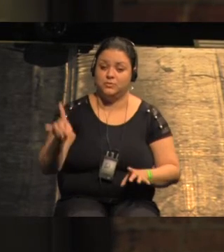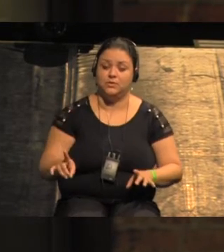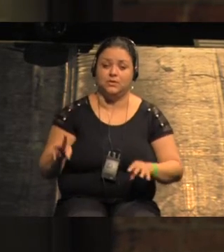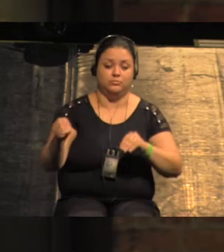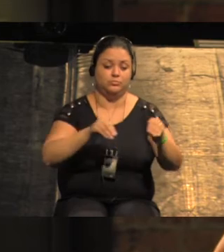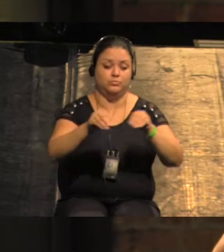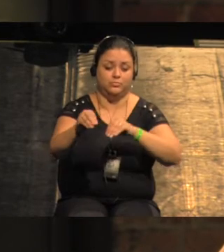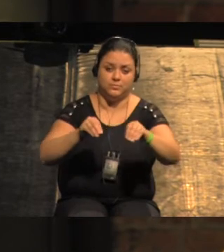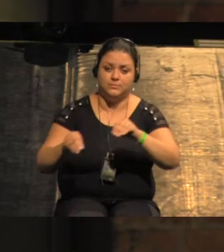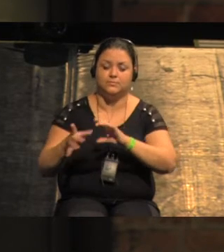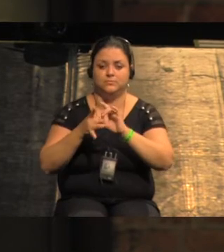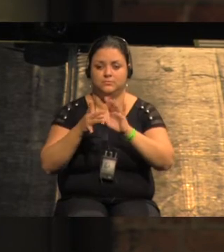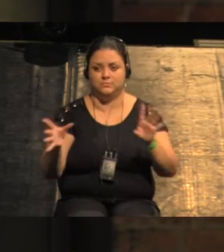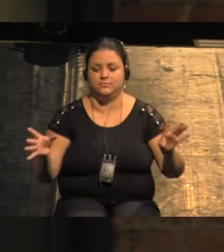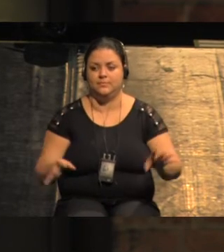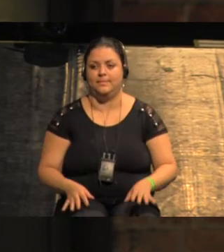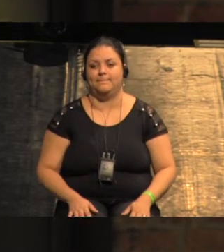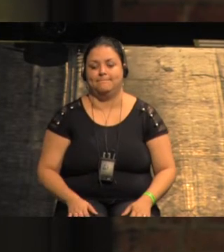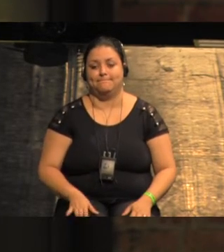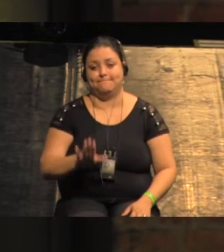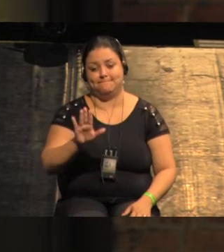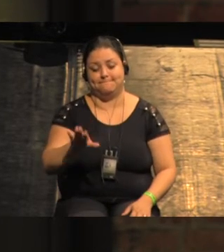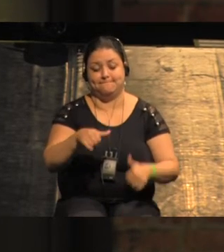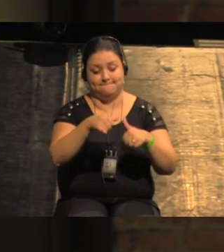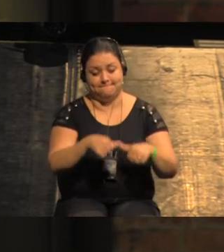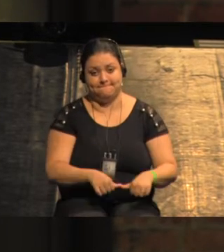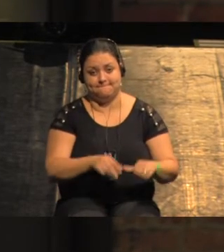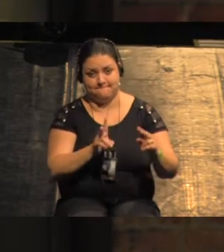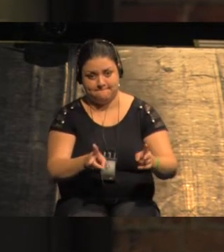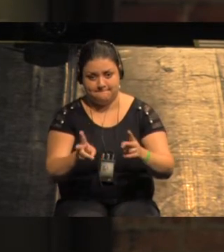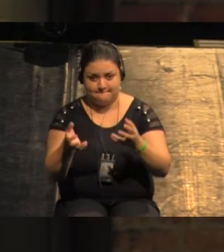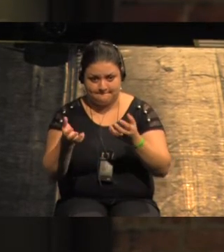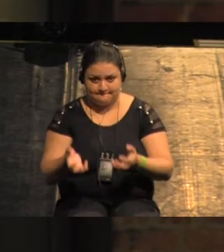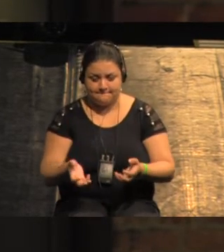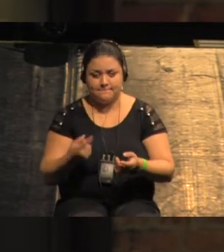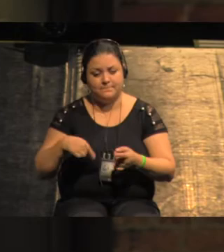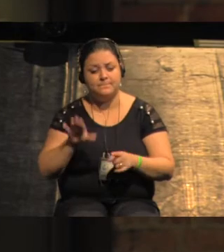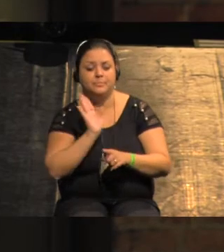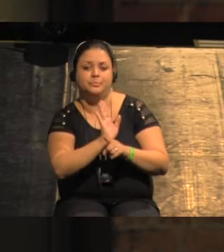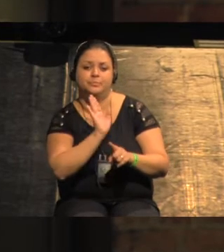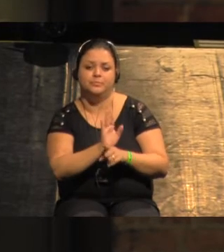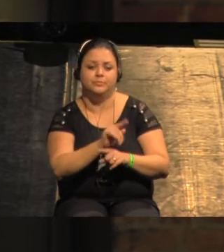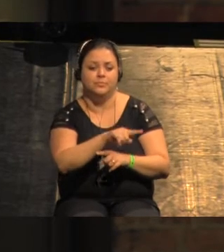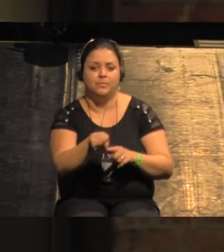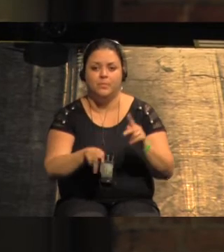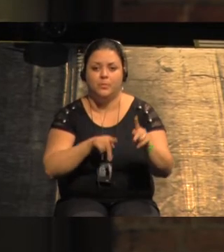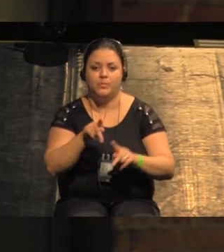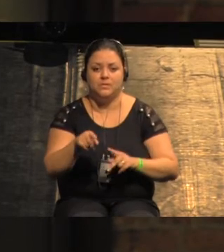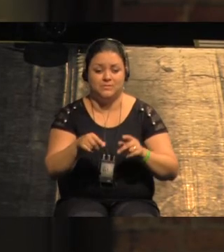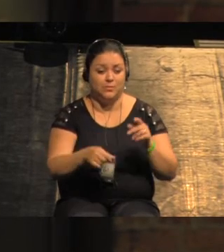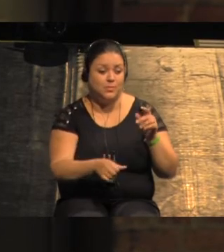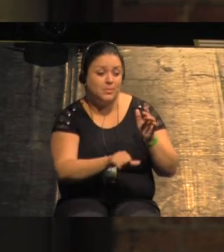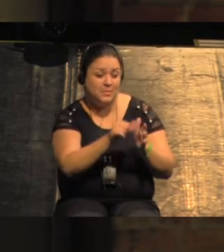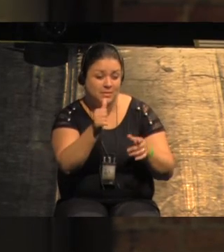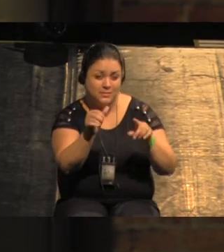todos. Mas, dentro da política pública de permanência, de tentar contribuir para a